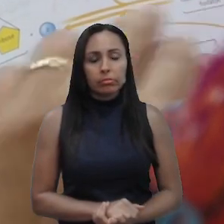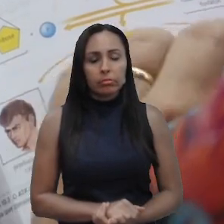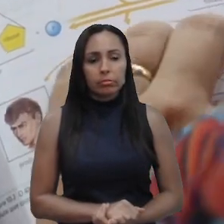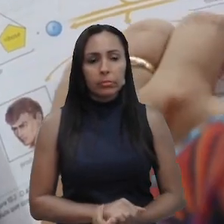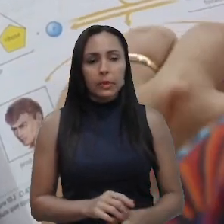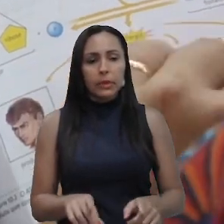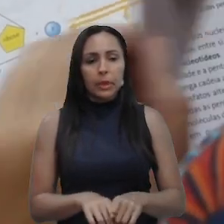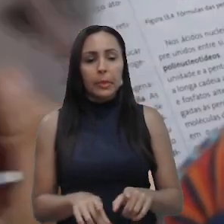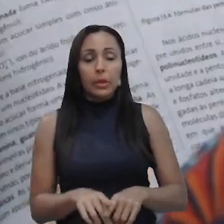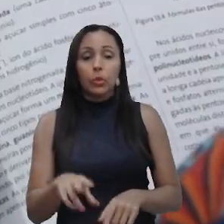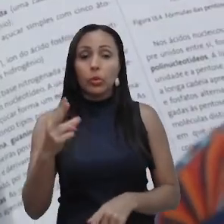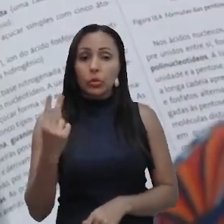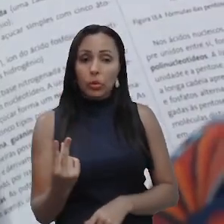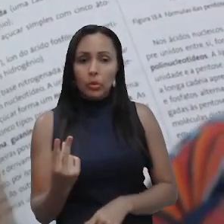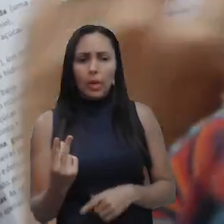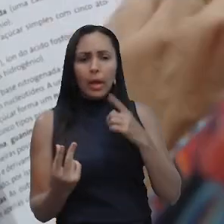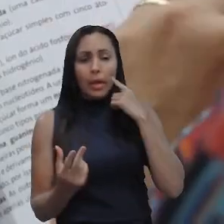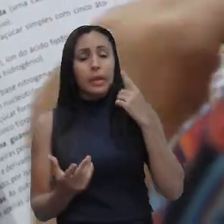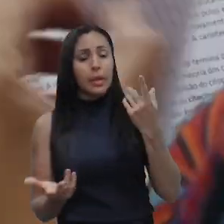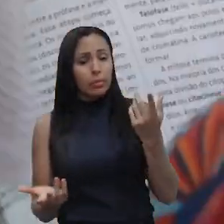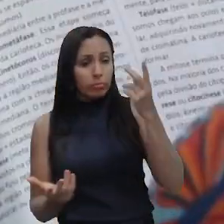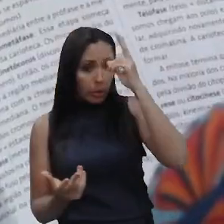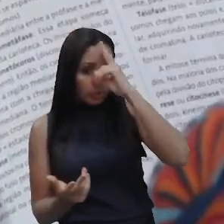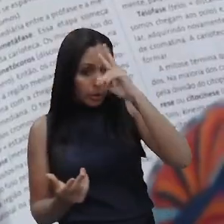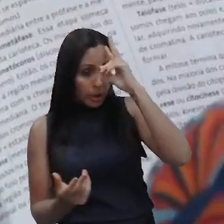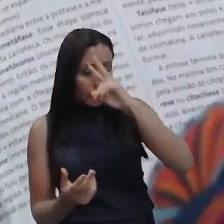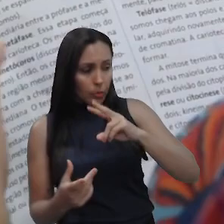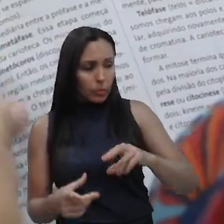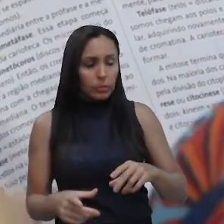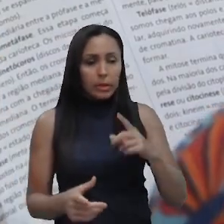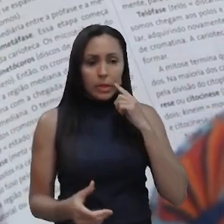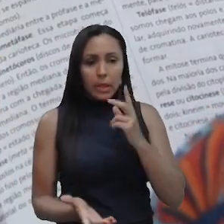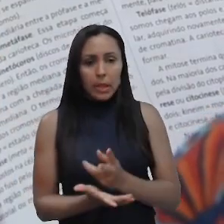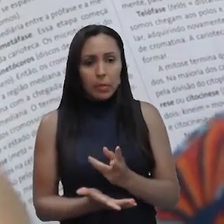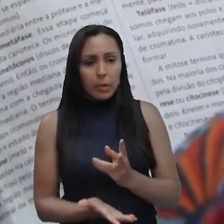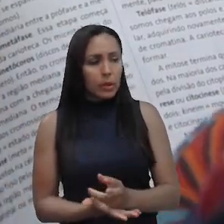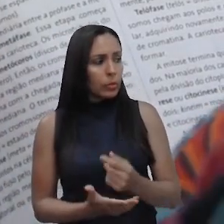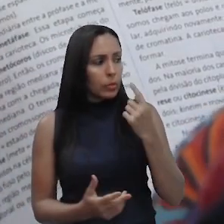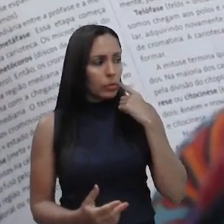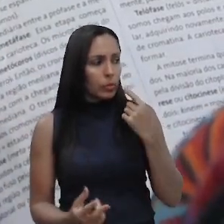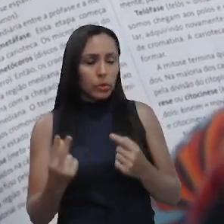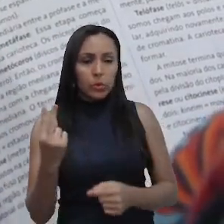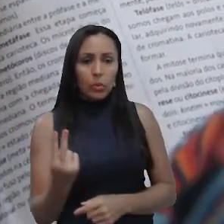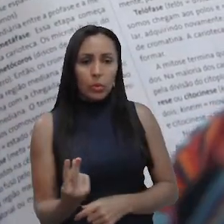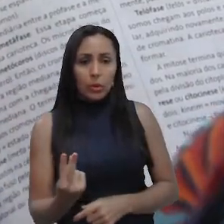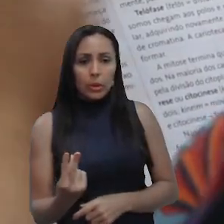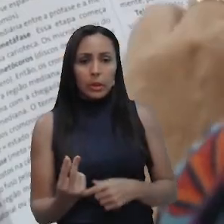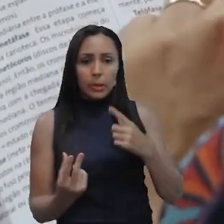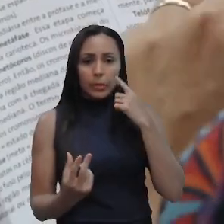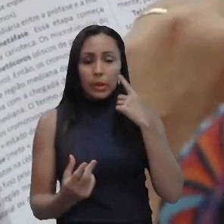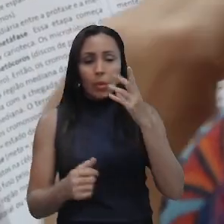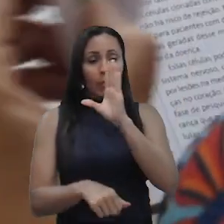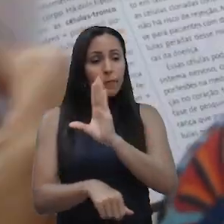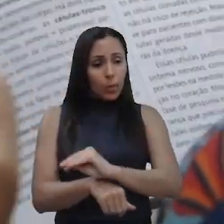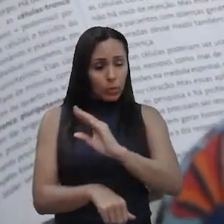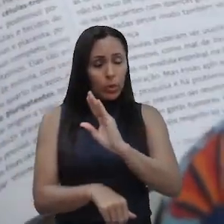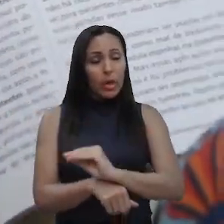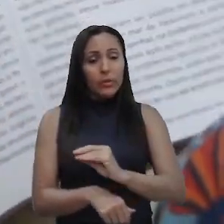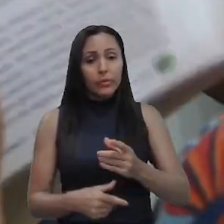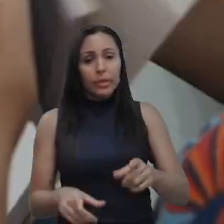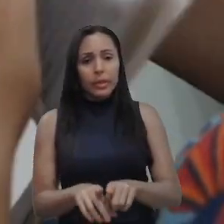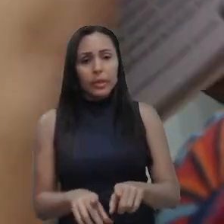de 2 colunas. Mas enfim, o livro todo é desse jeito, sempre com 2 colunas e às vezes com a fotografia que pega uma ou